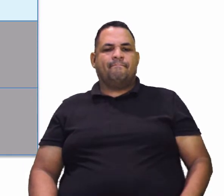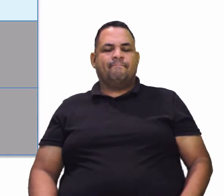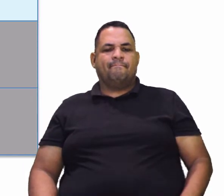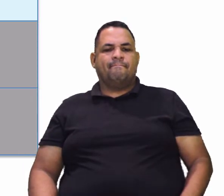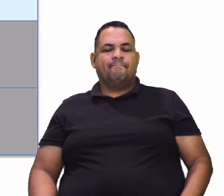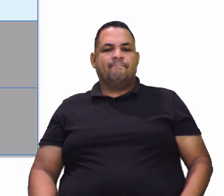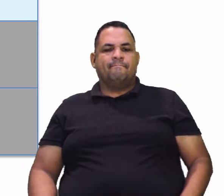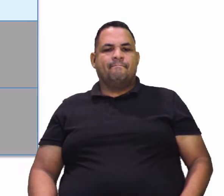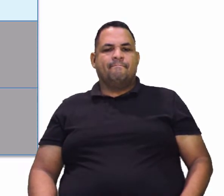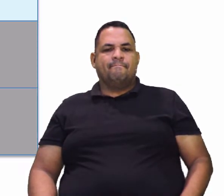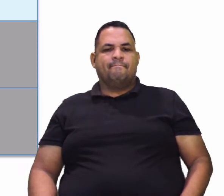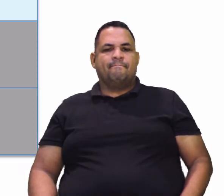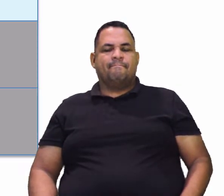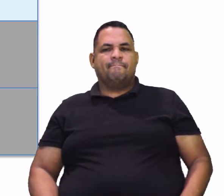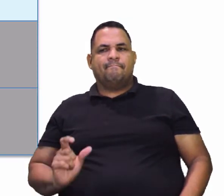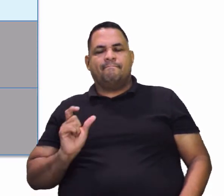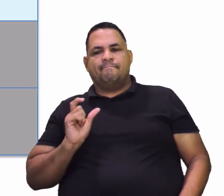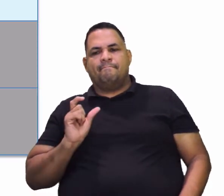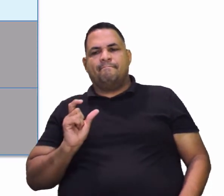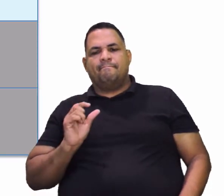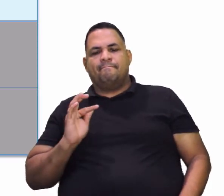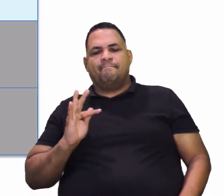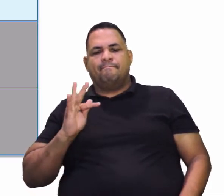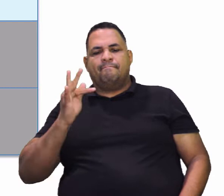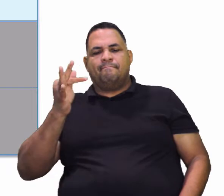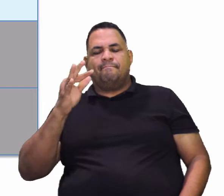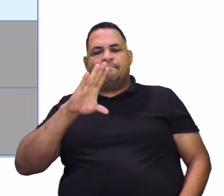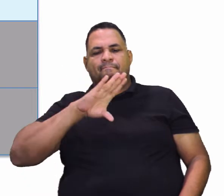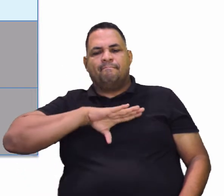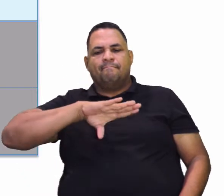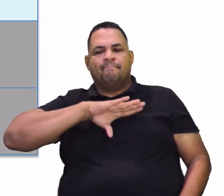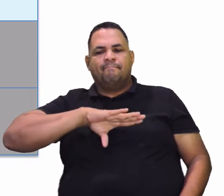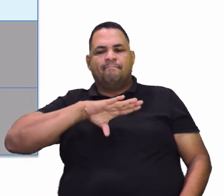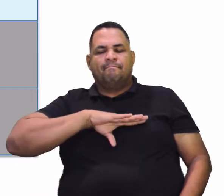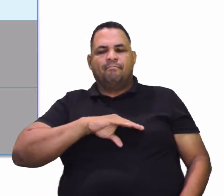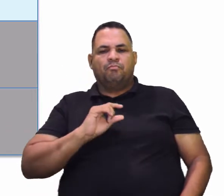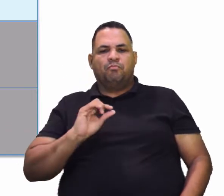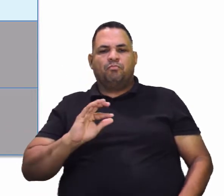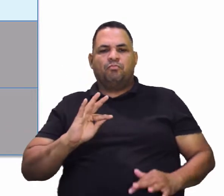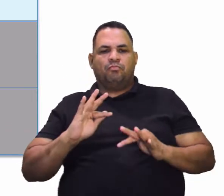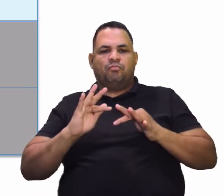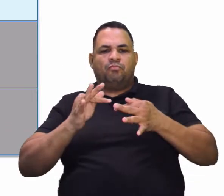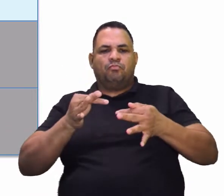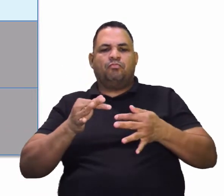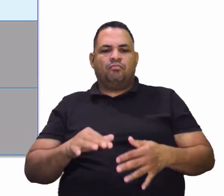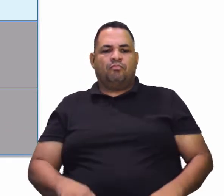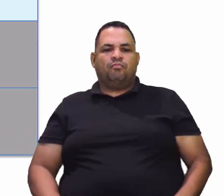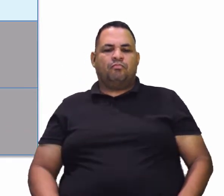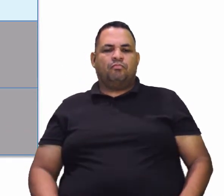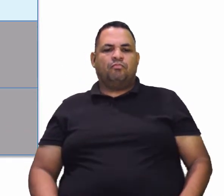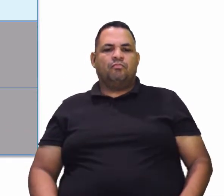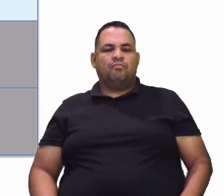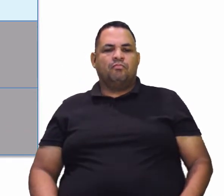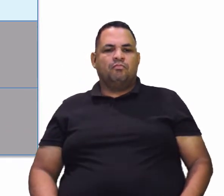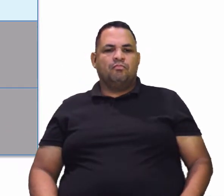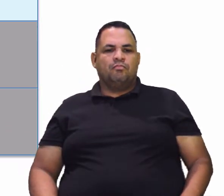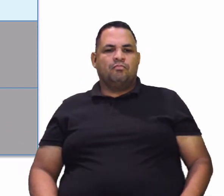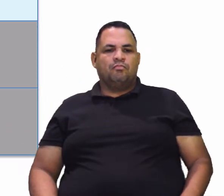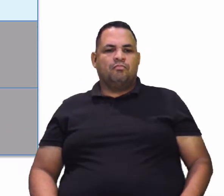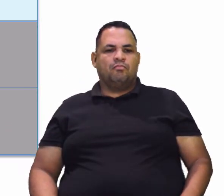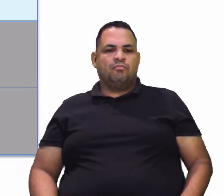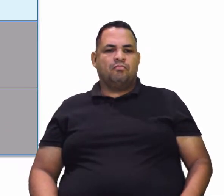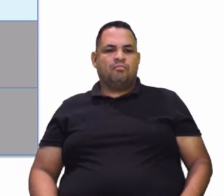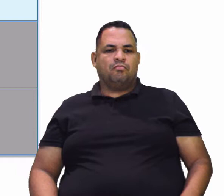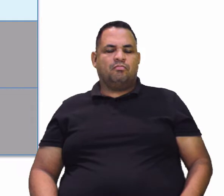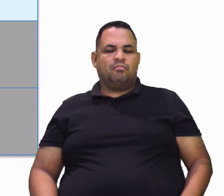ele como se fosse aquela terminação do futuro em português, aquela terminação do futuro mesmo, que